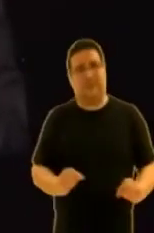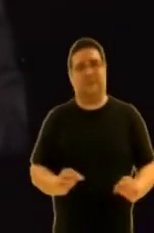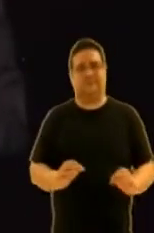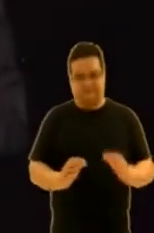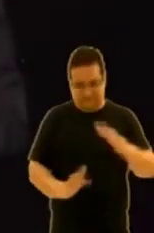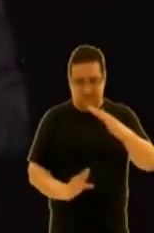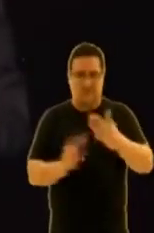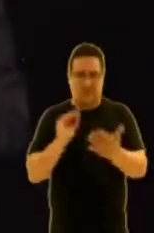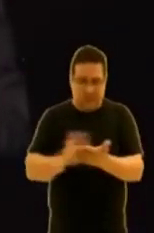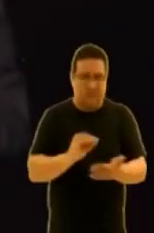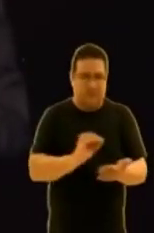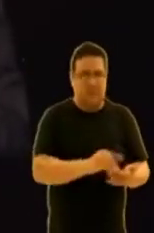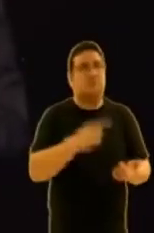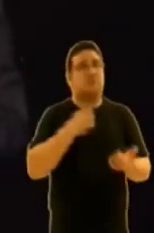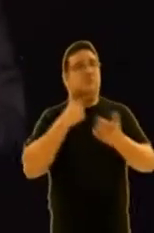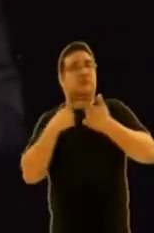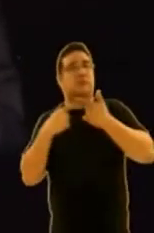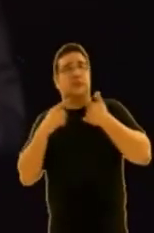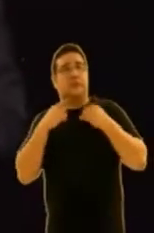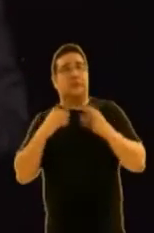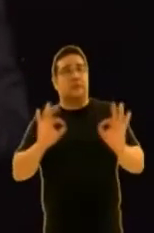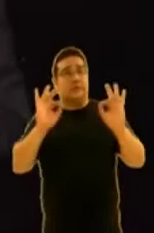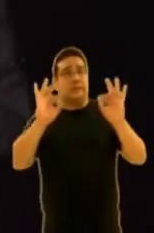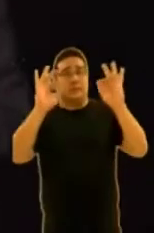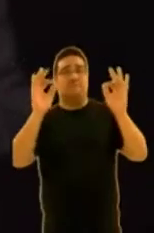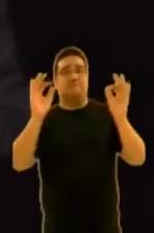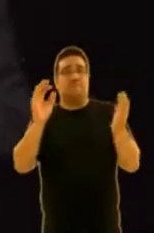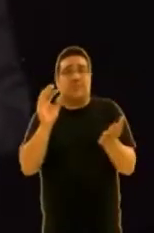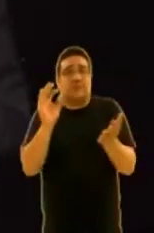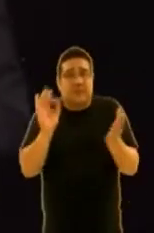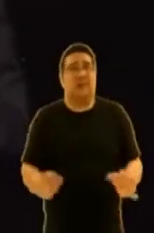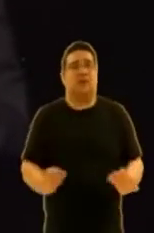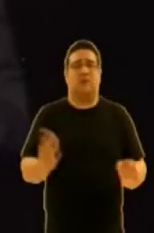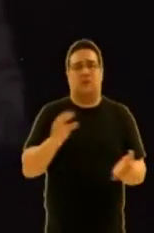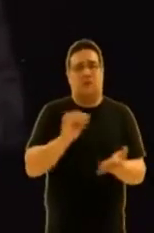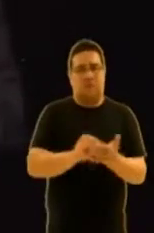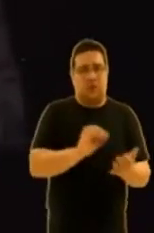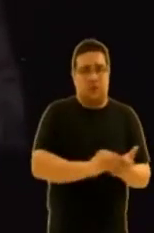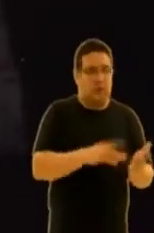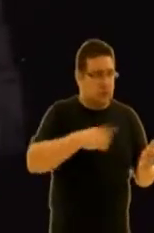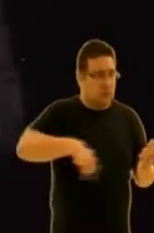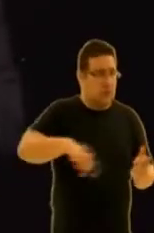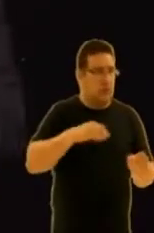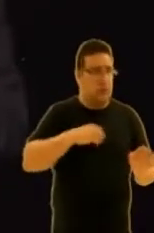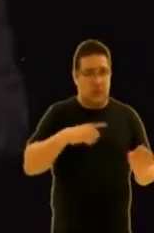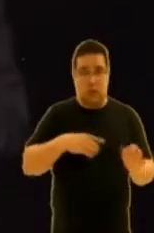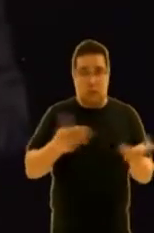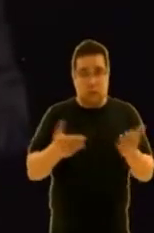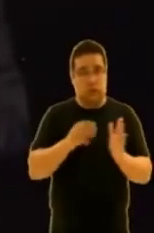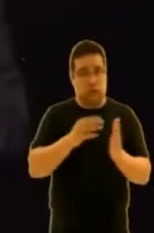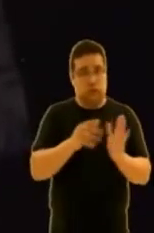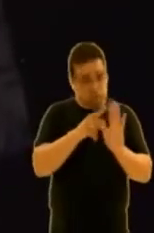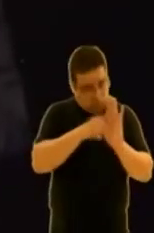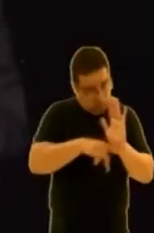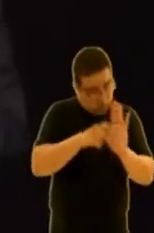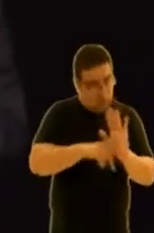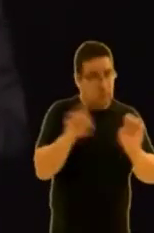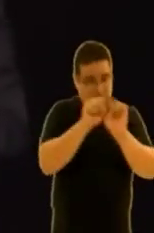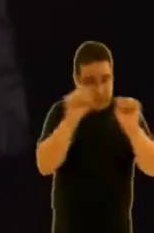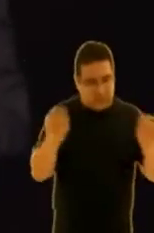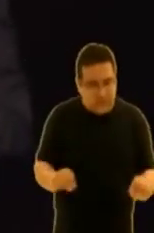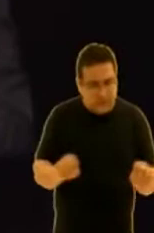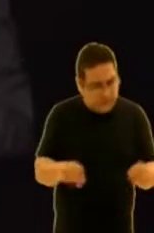nossas, dos desejos de estados e municípios, das necessidades, mas é um programa que sistematicamente o governo federal